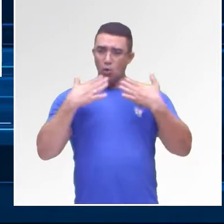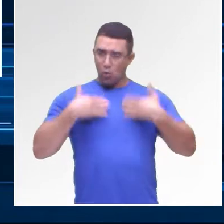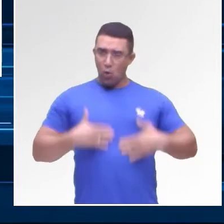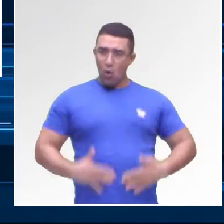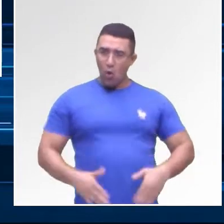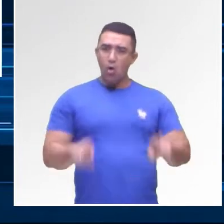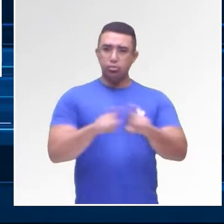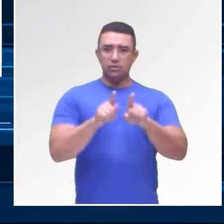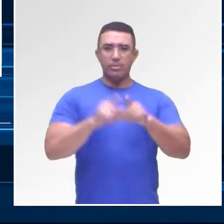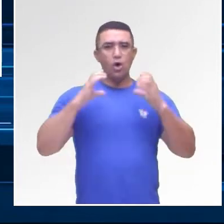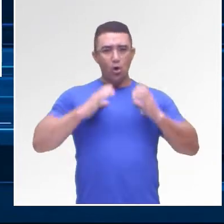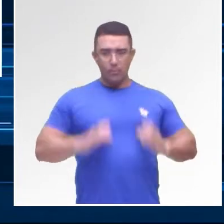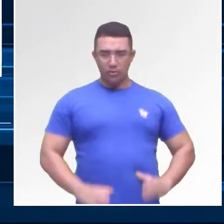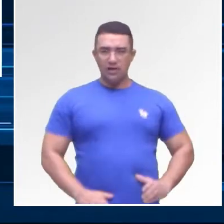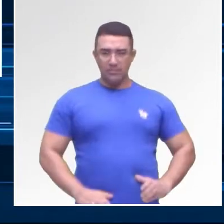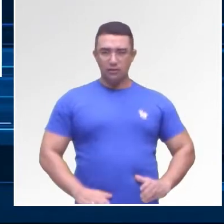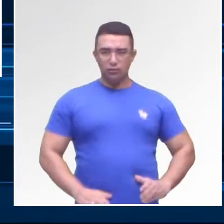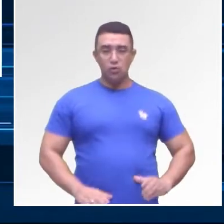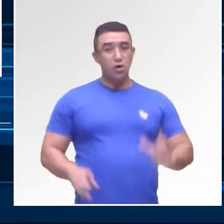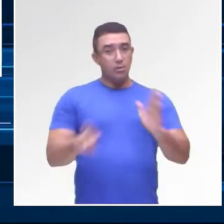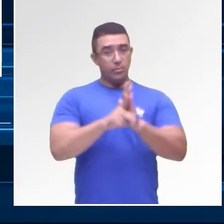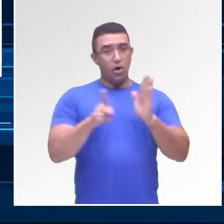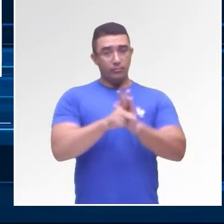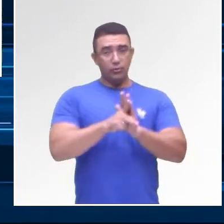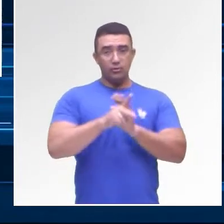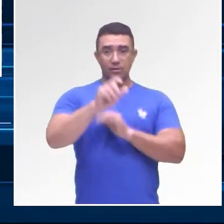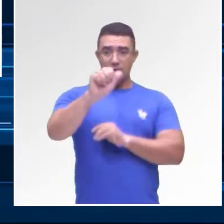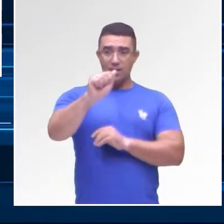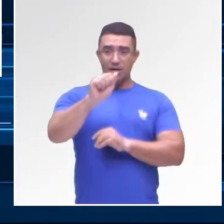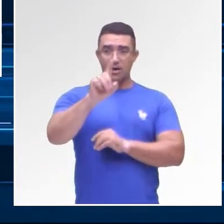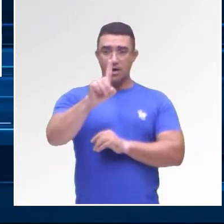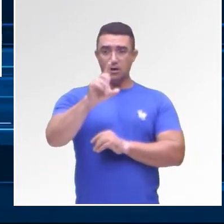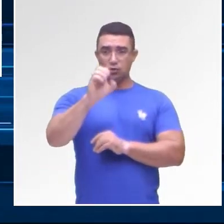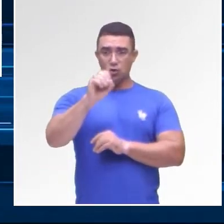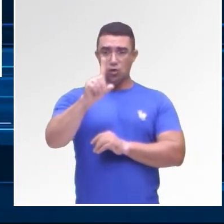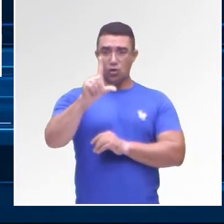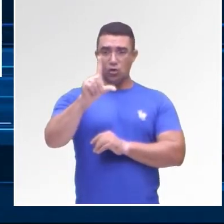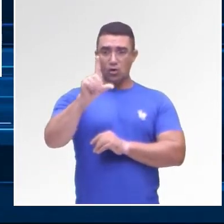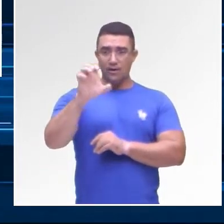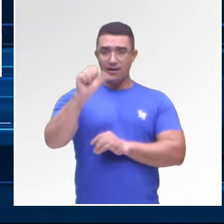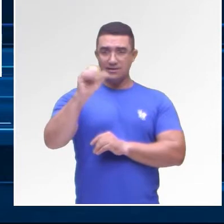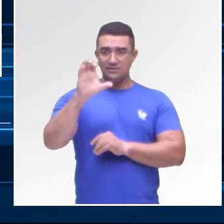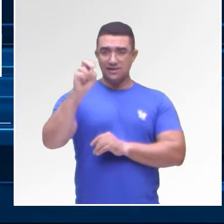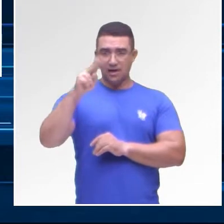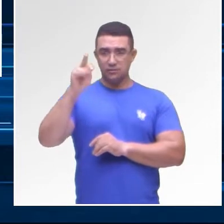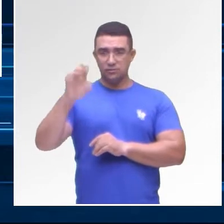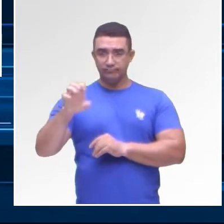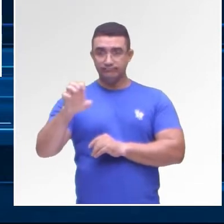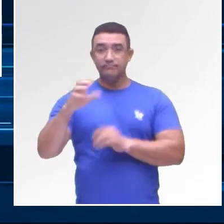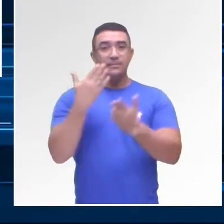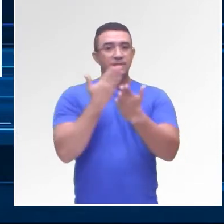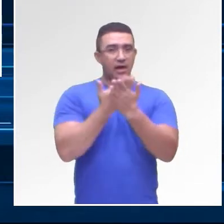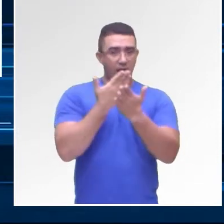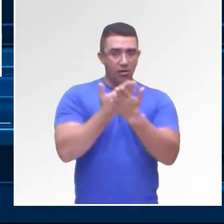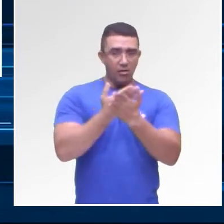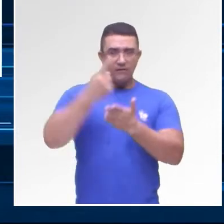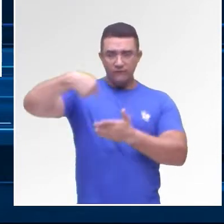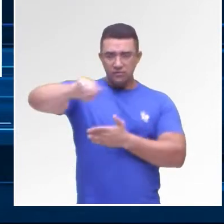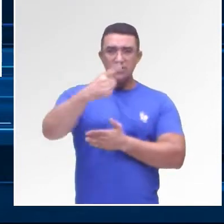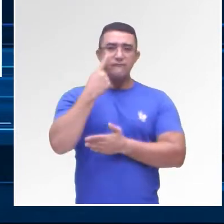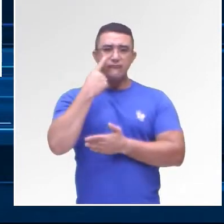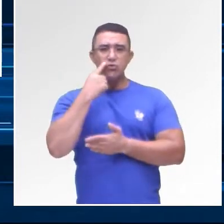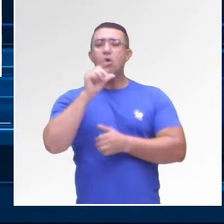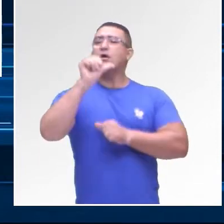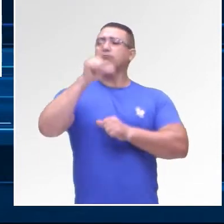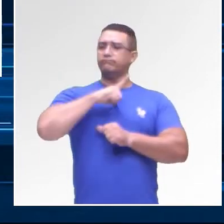questão comportamental. E na aula vocês viram que, além dessas